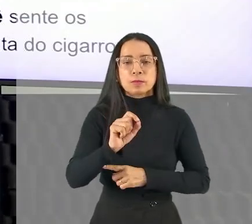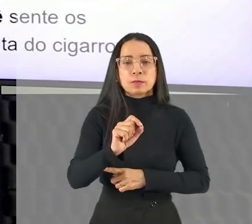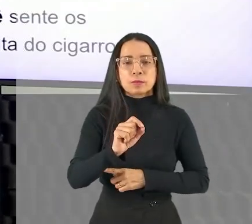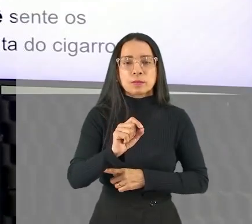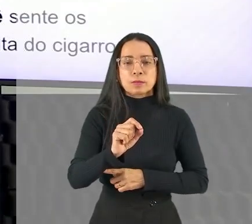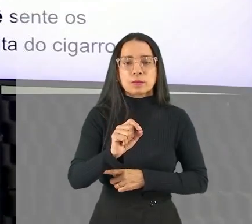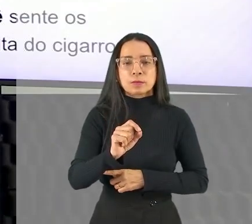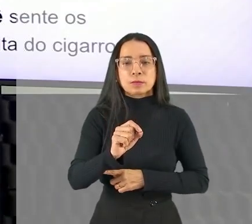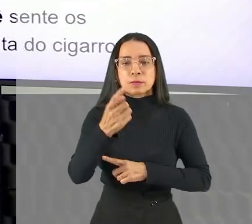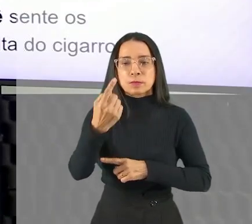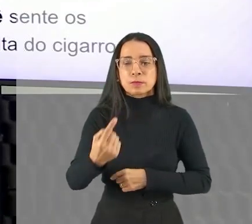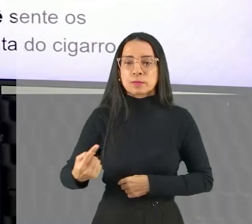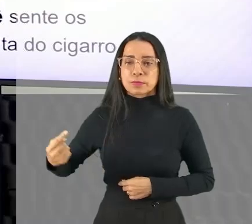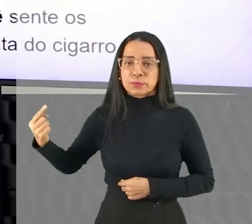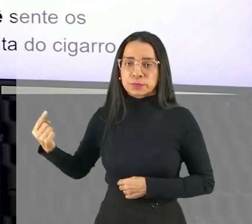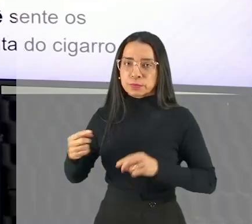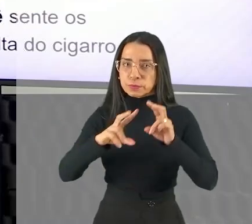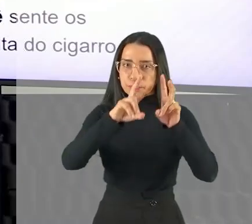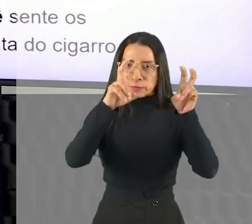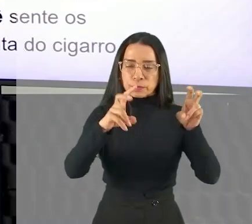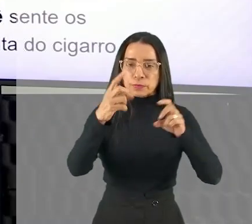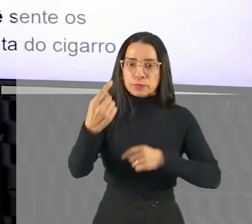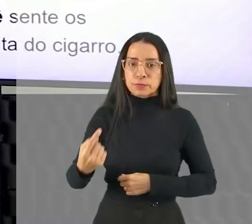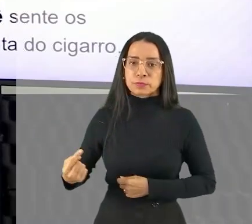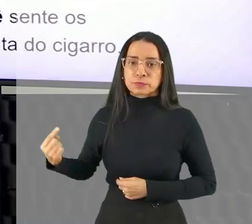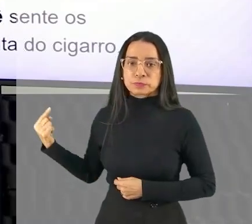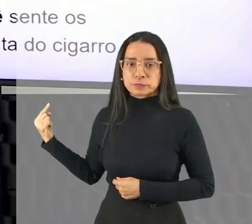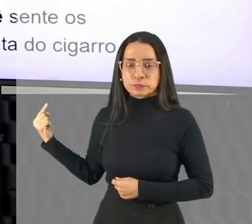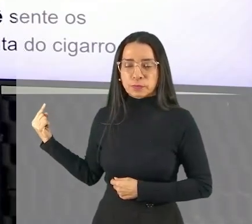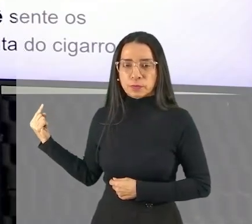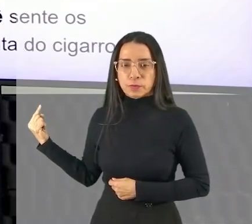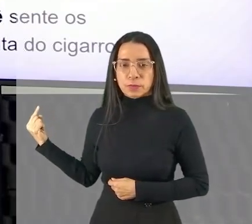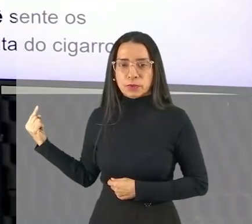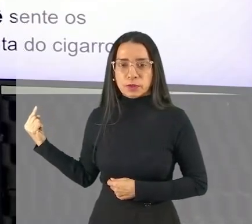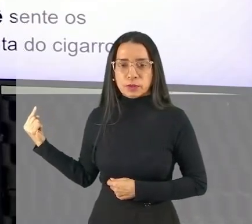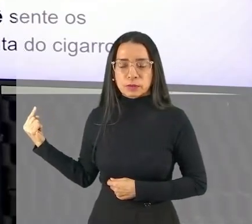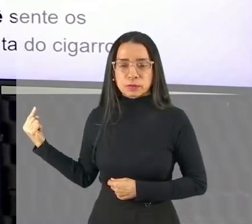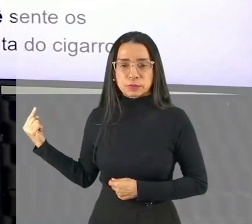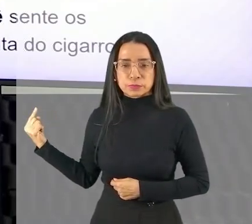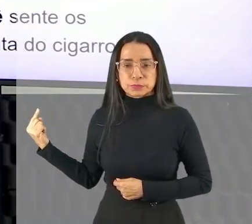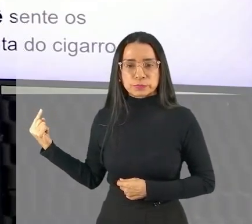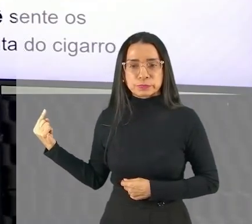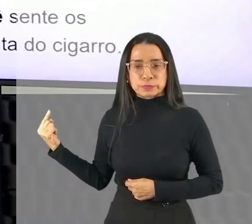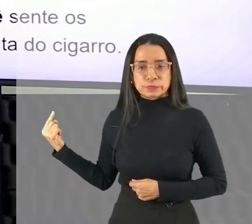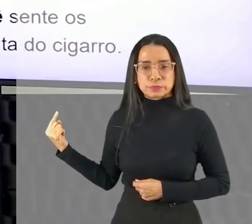é Consiga parar de fumar, fica muito mais fácil.